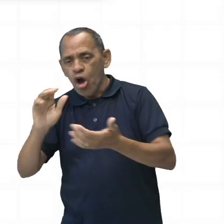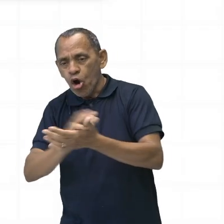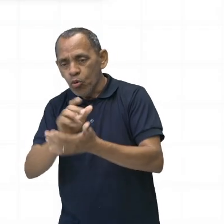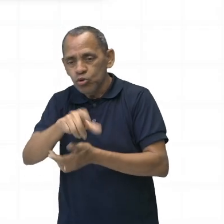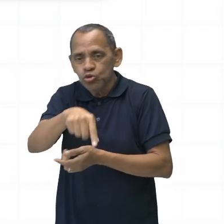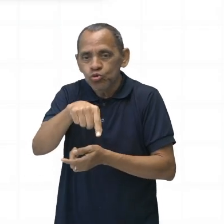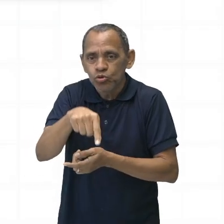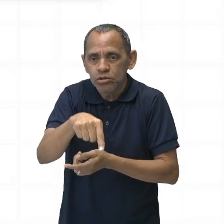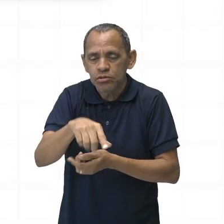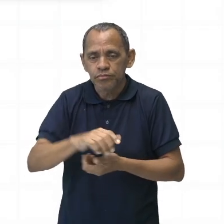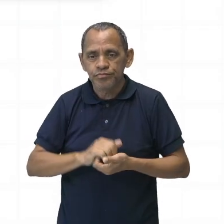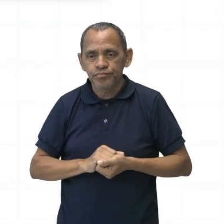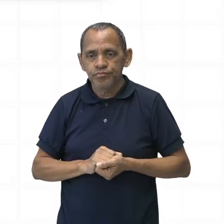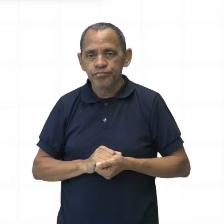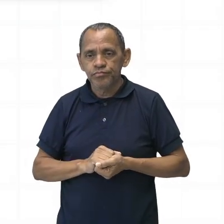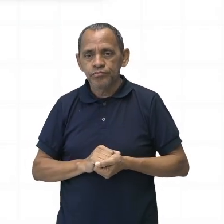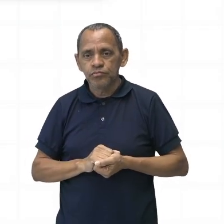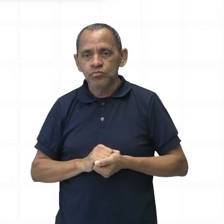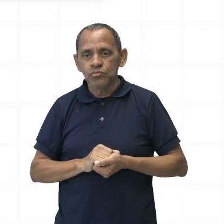problematizar.